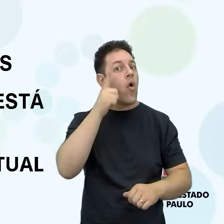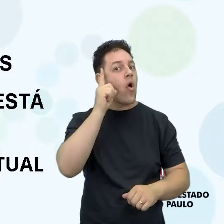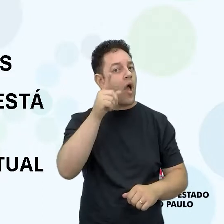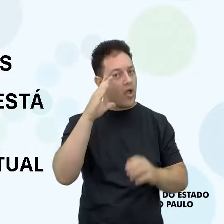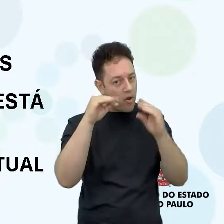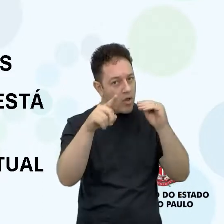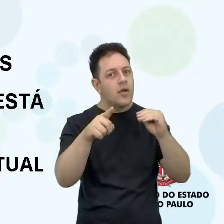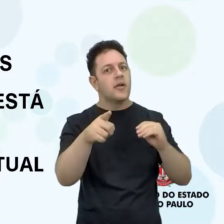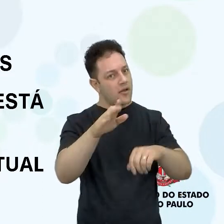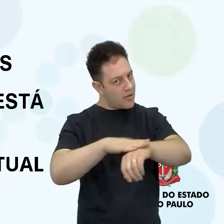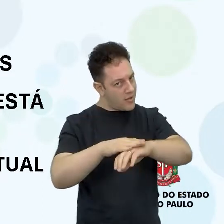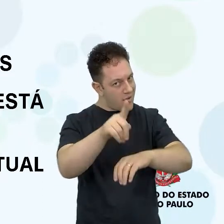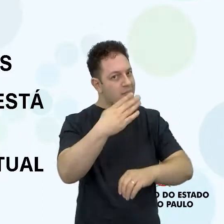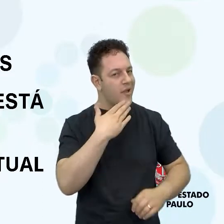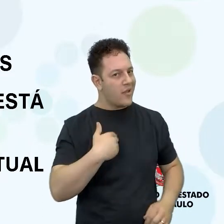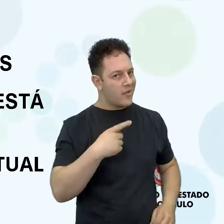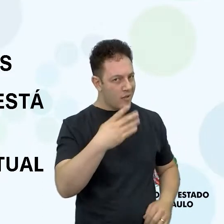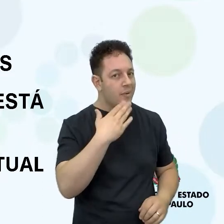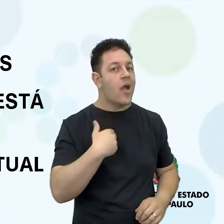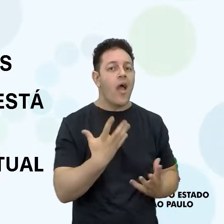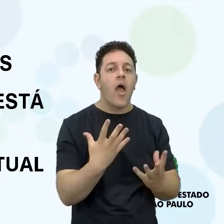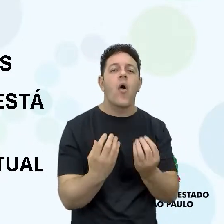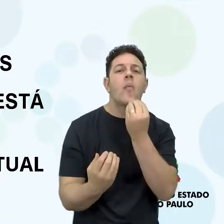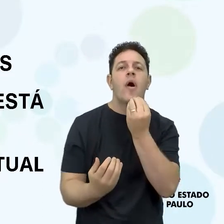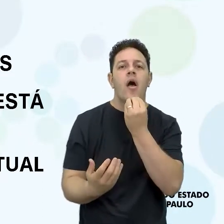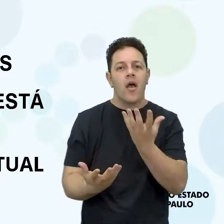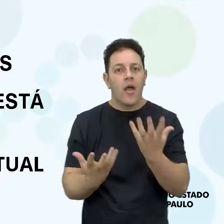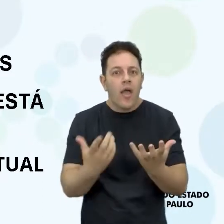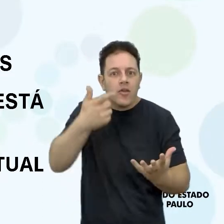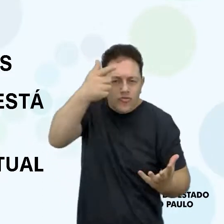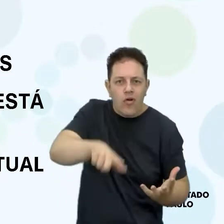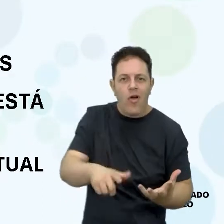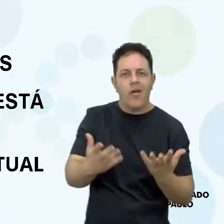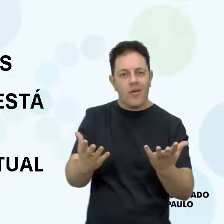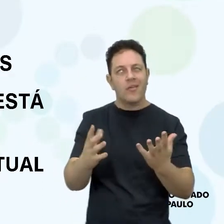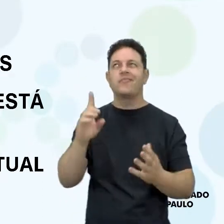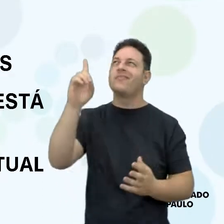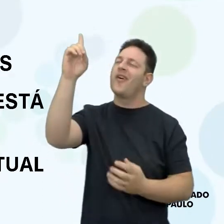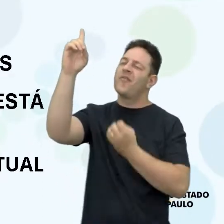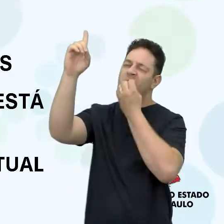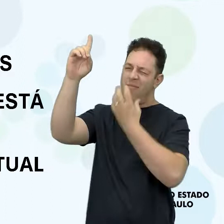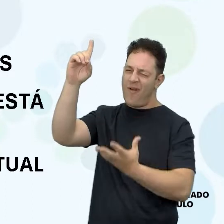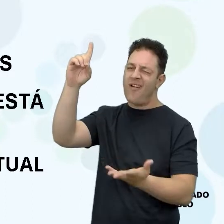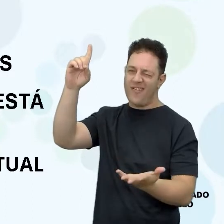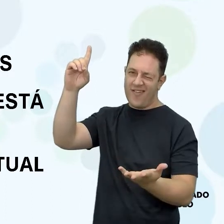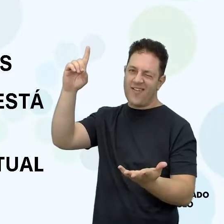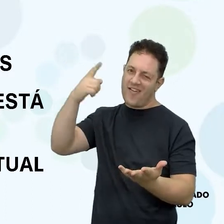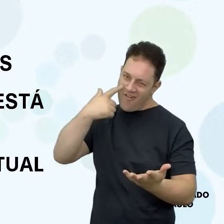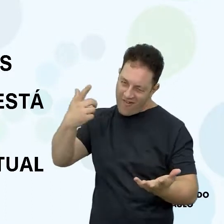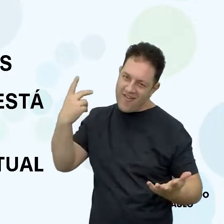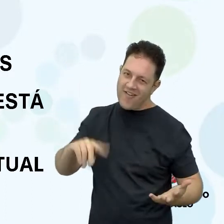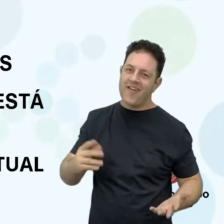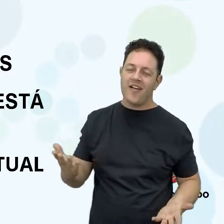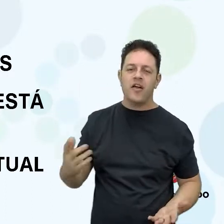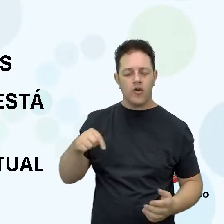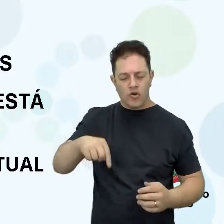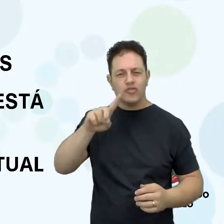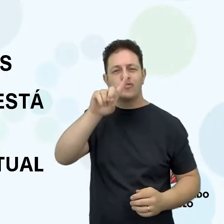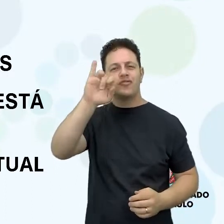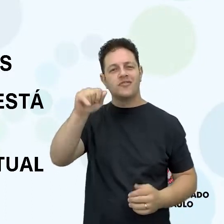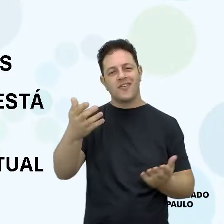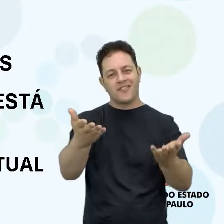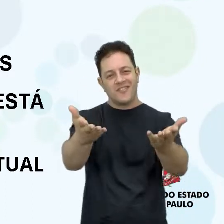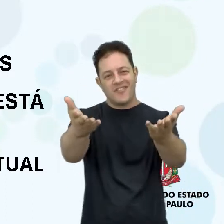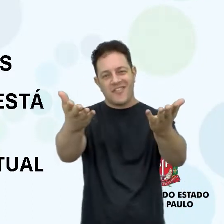pediu uma oportunidade, mais uma chance. Como Deus é bom, né não, nego? Olha aí, mais um dia todo